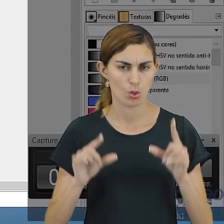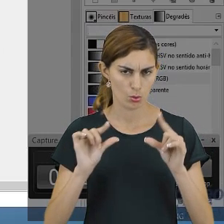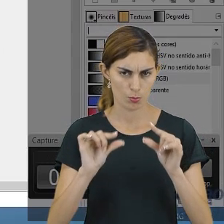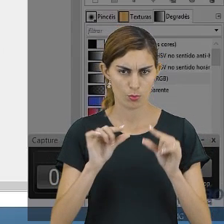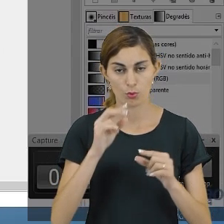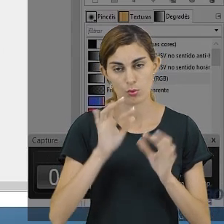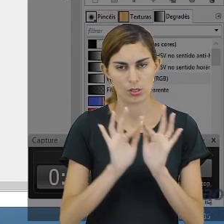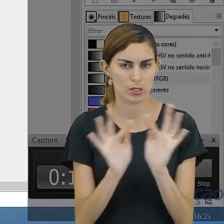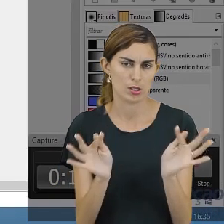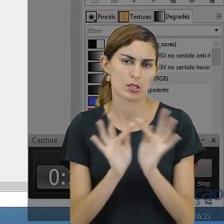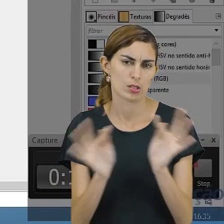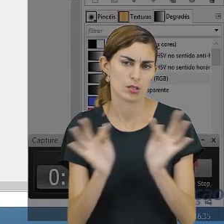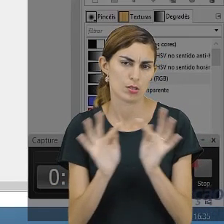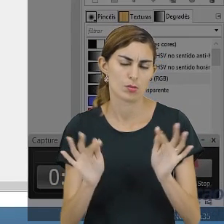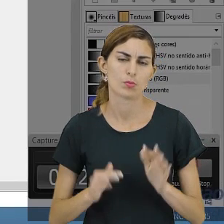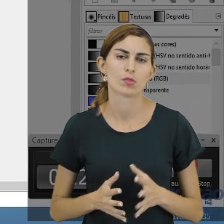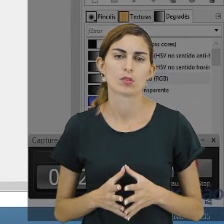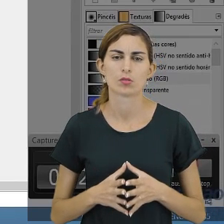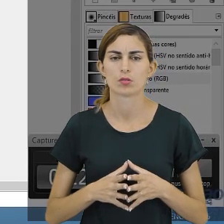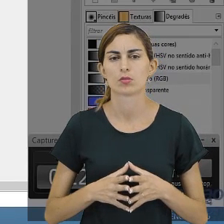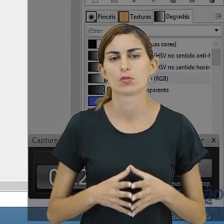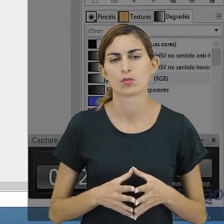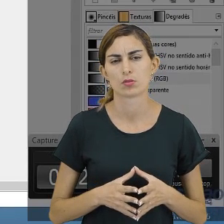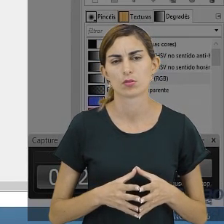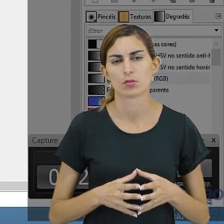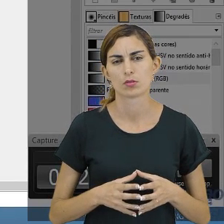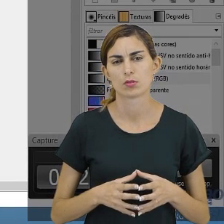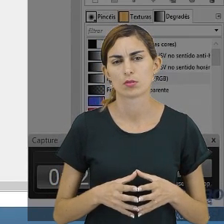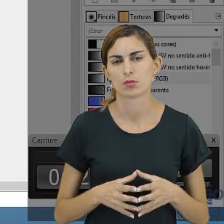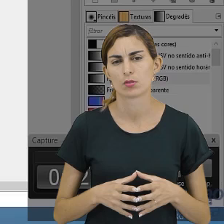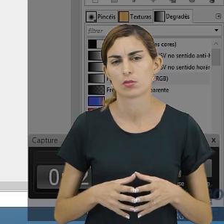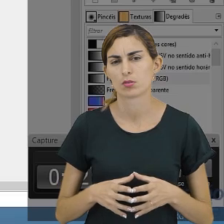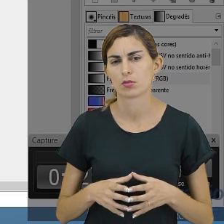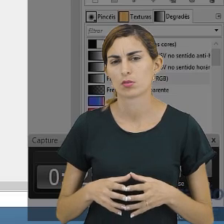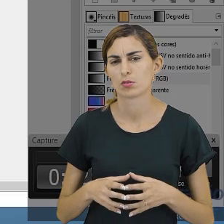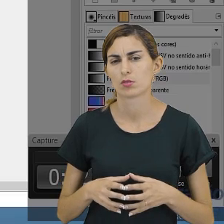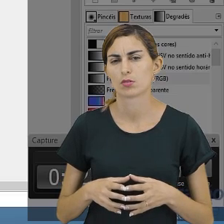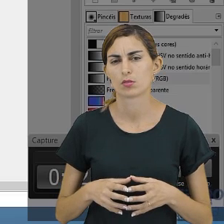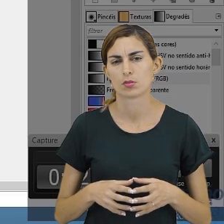aqui um pouco mais suave. Vamos fazer algo um pouco mais suave, que não vai exatamente do